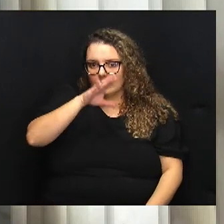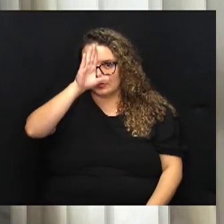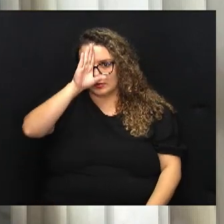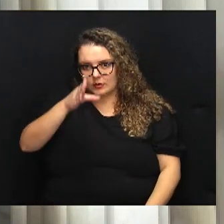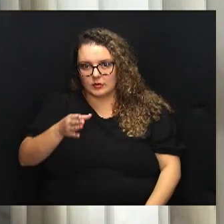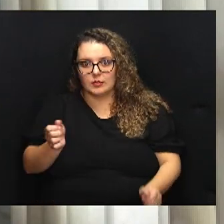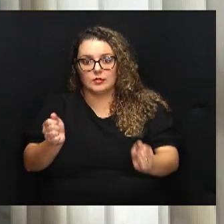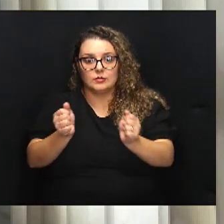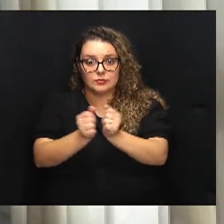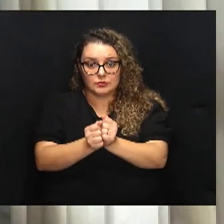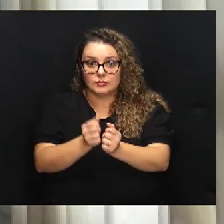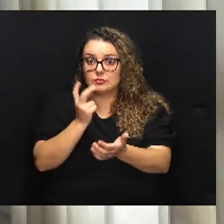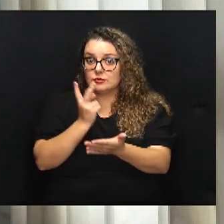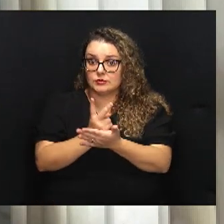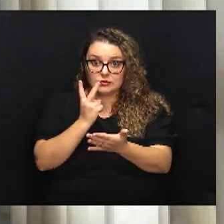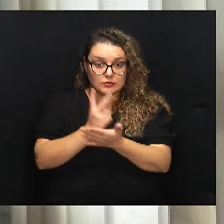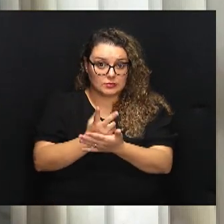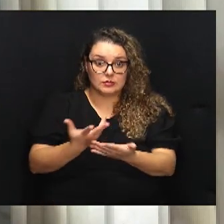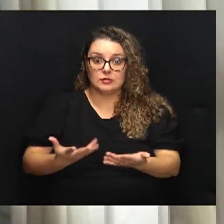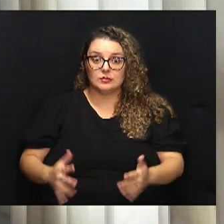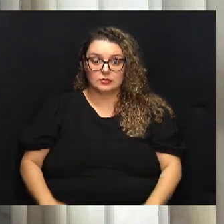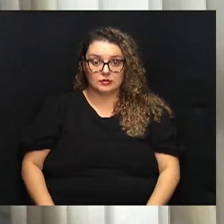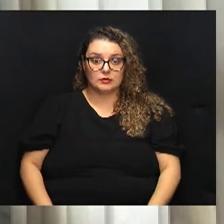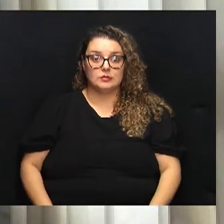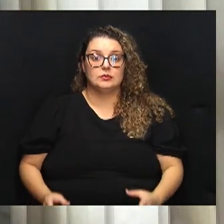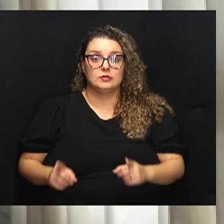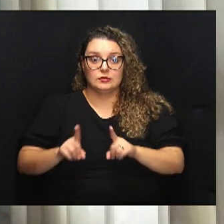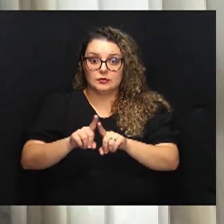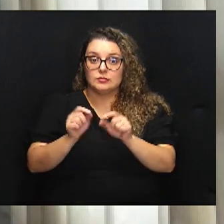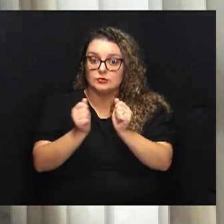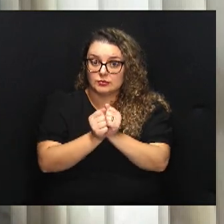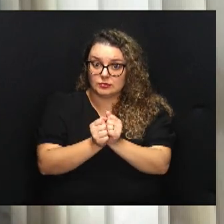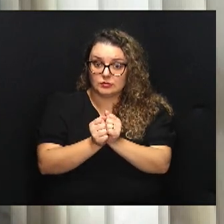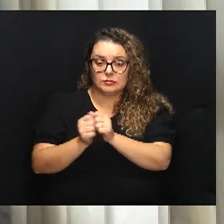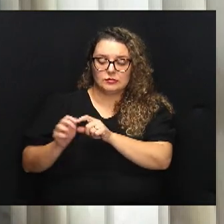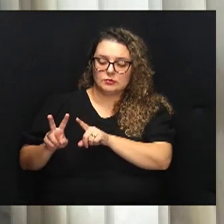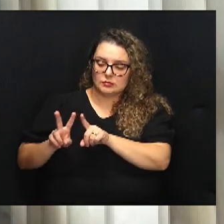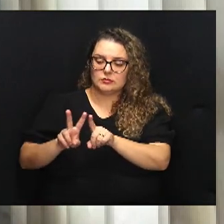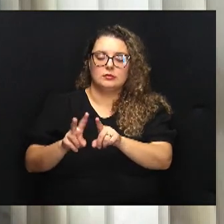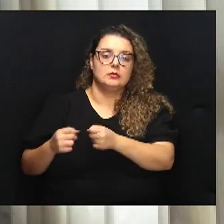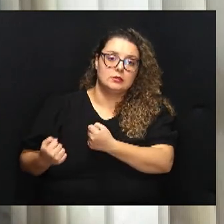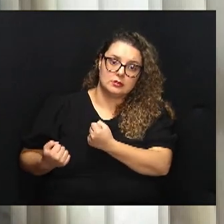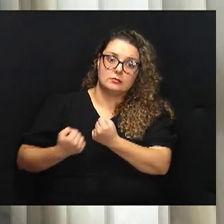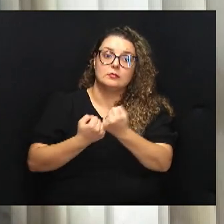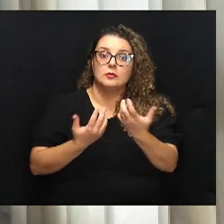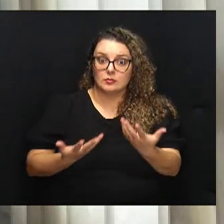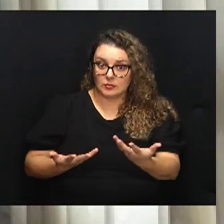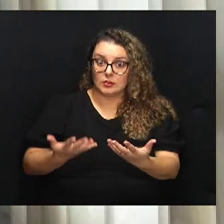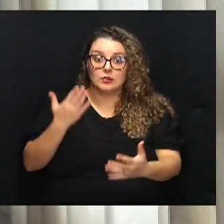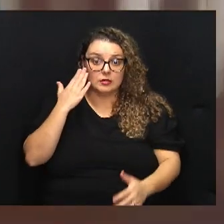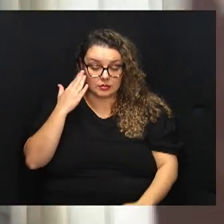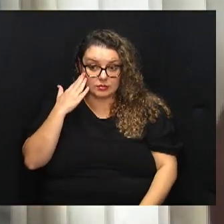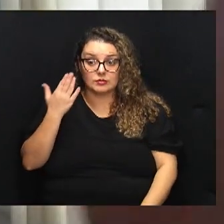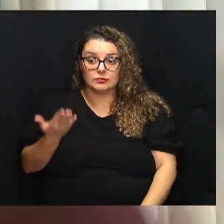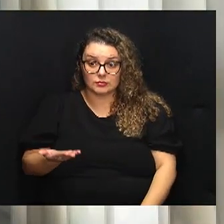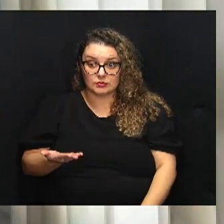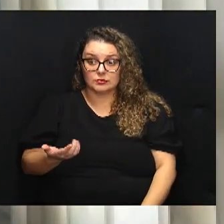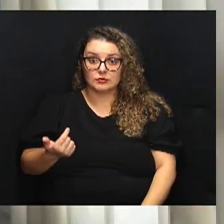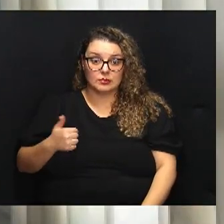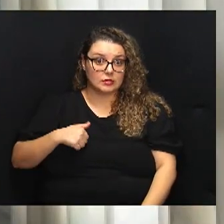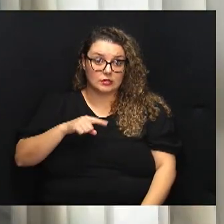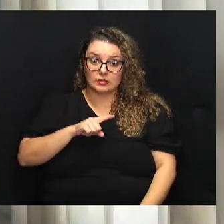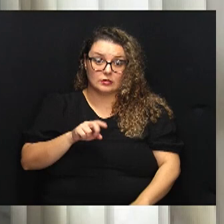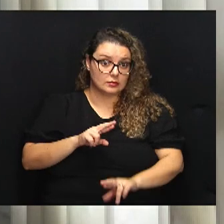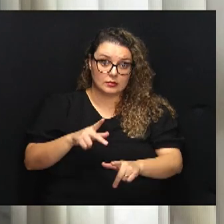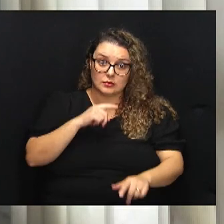estavam a todo momento junto comigo e me apoiando e, obviamente, entendendo que eu não era diferente